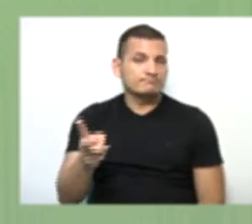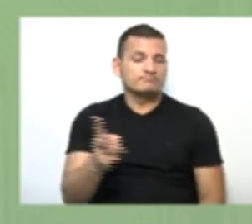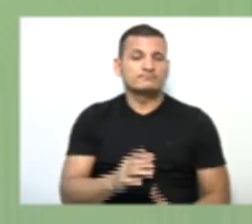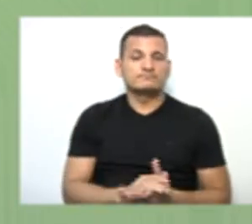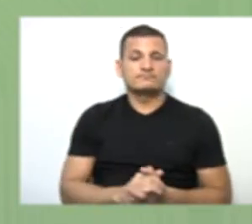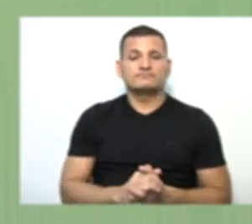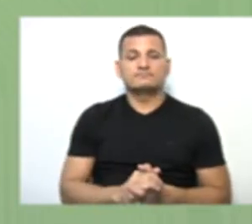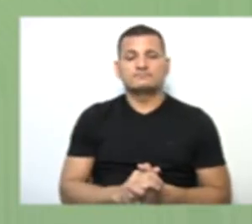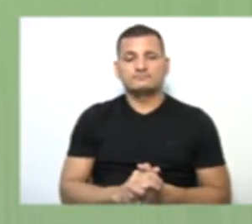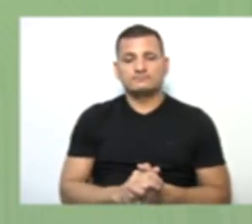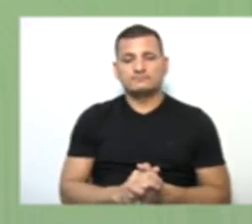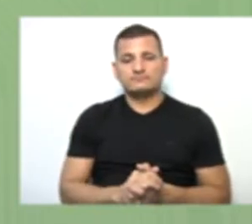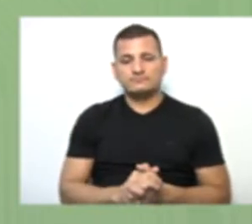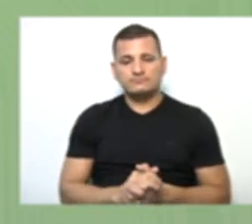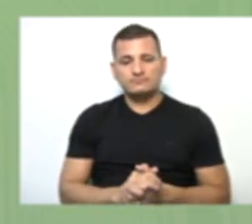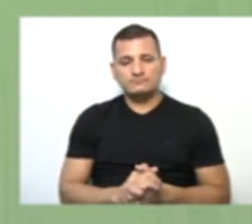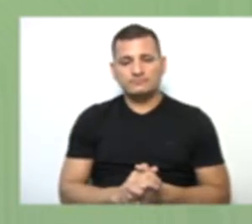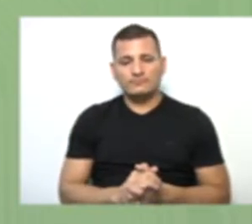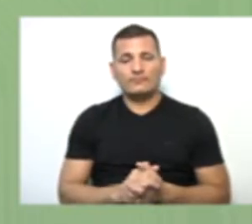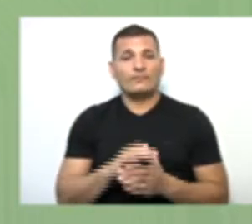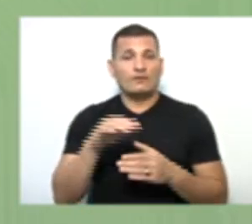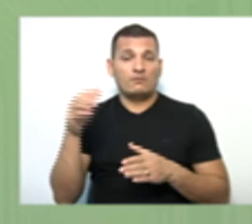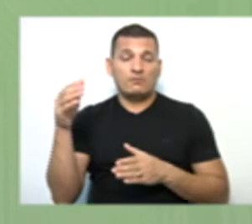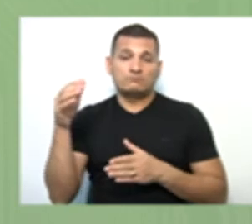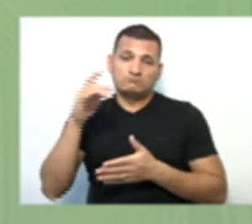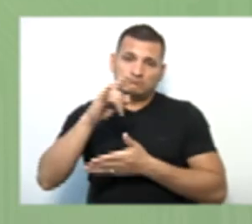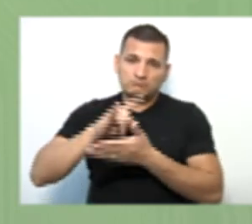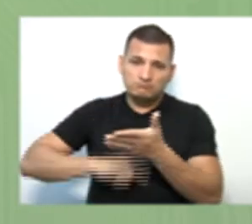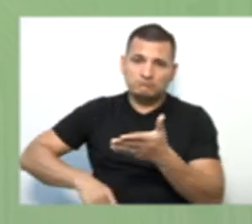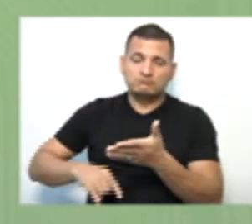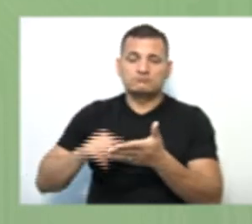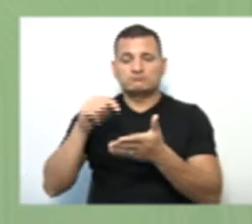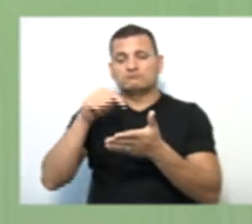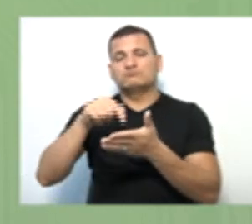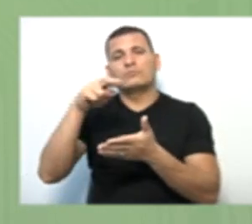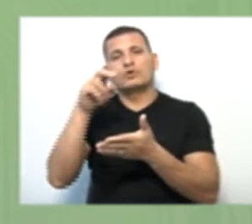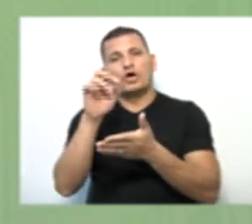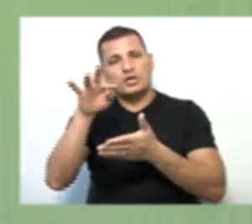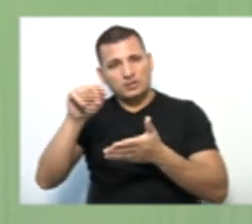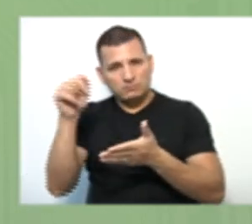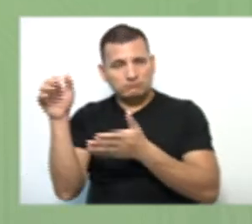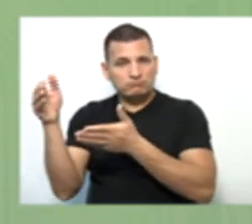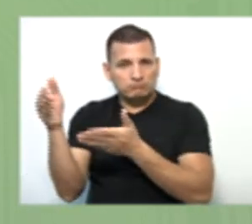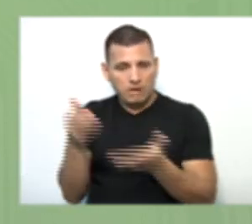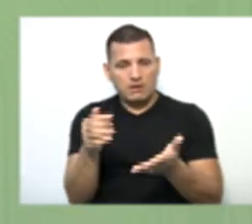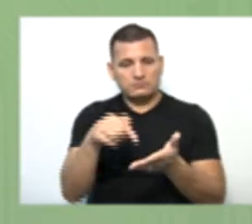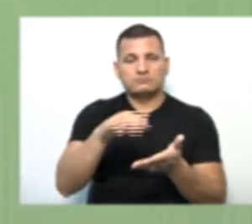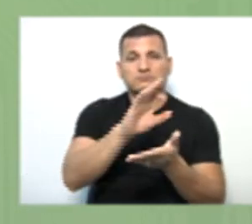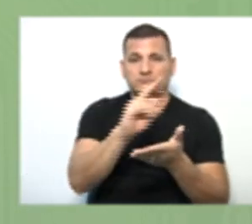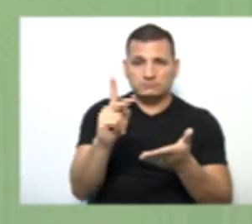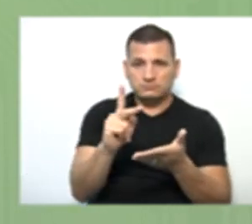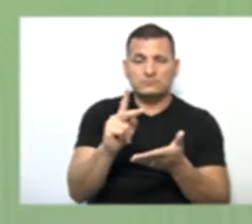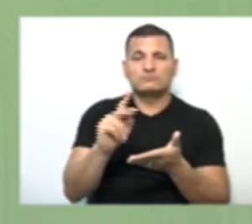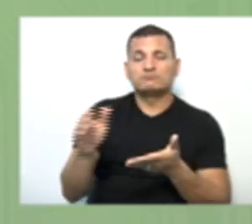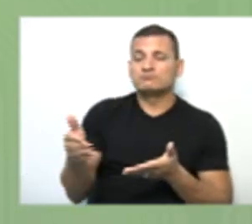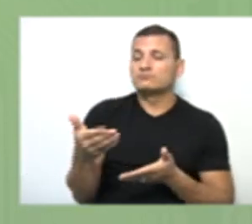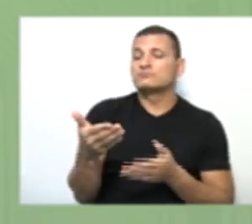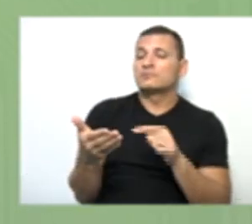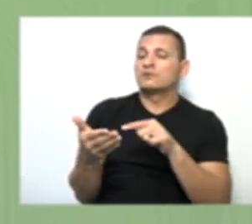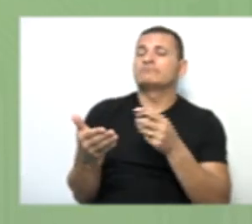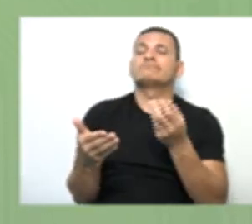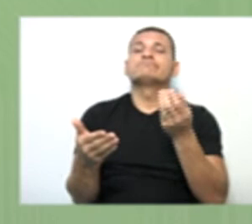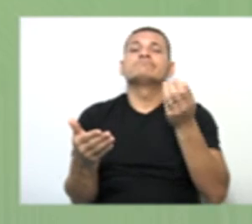que chegar na cooperativa um documento hábil, né, tem que ser lançado no